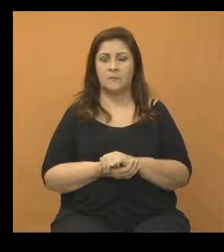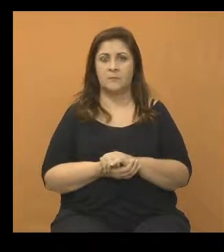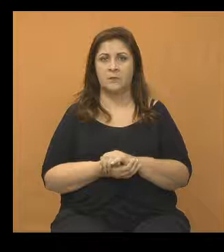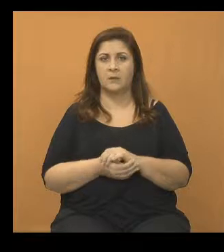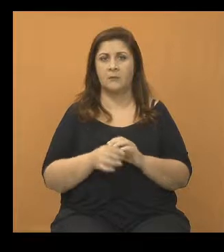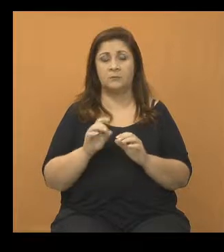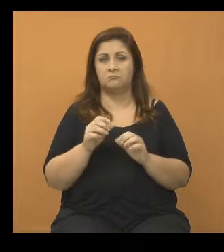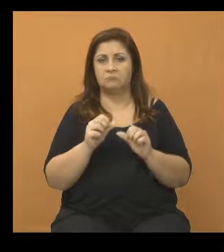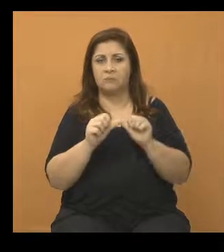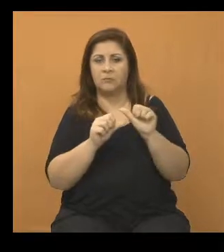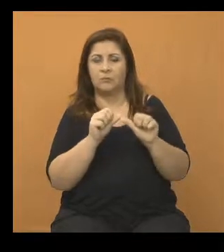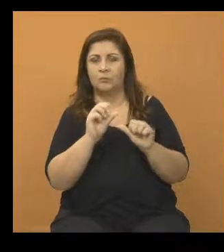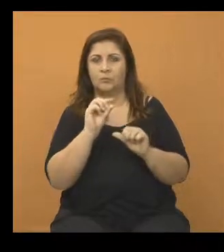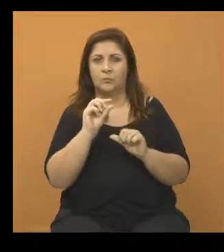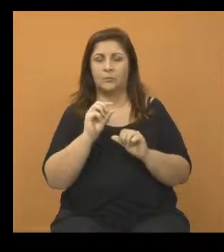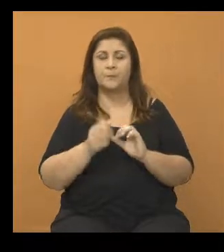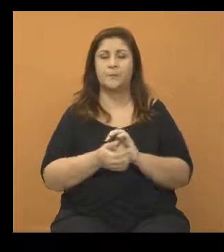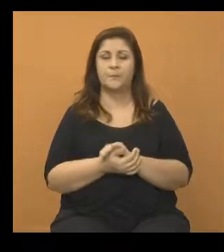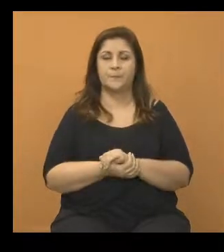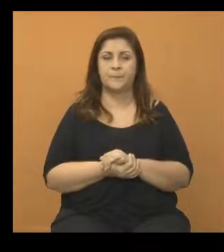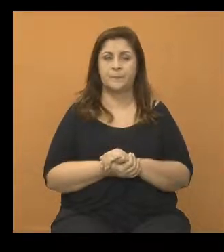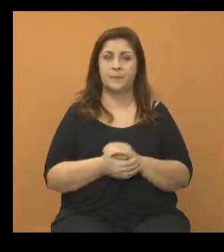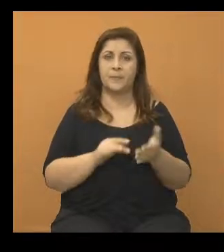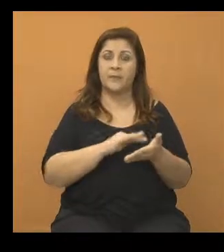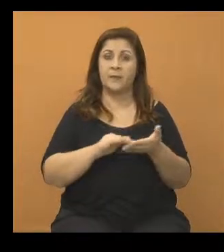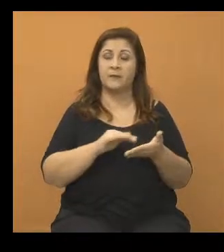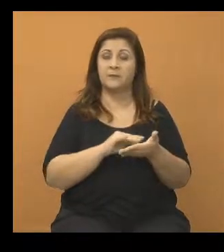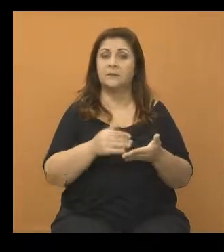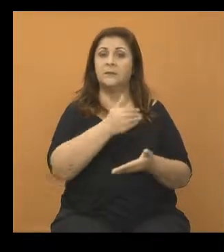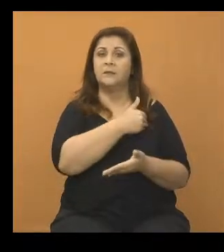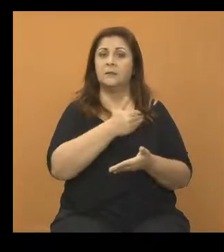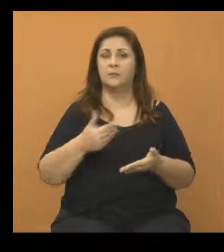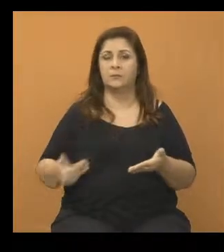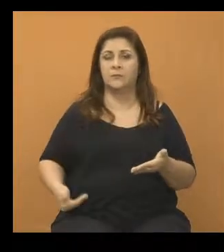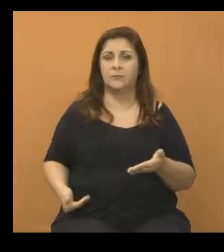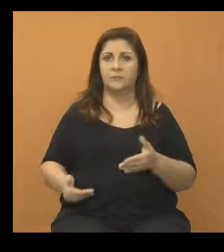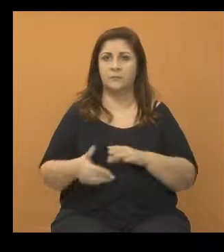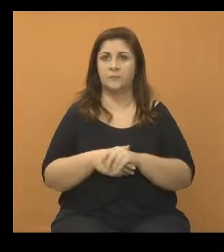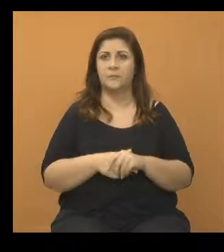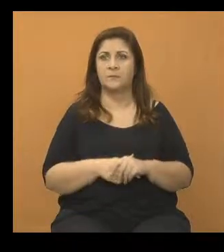correção de inflação. Secretaria de Governo também tem